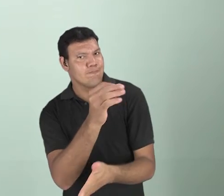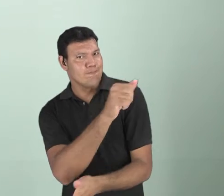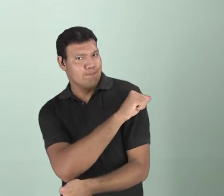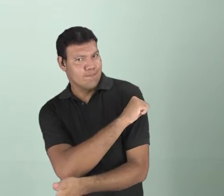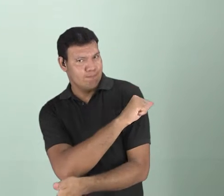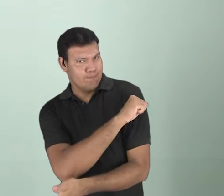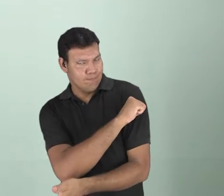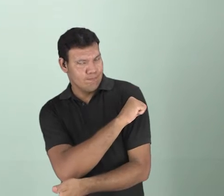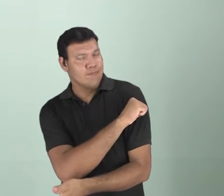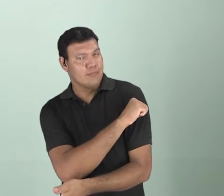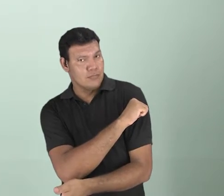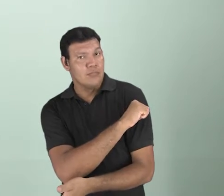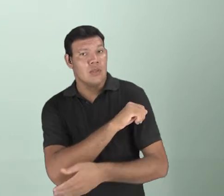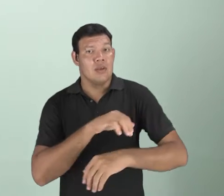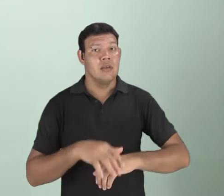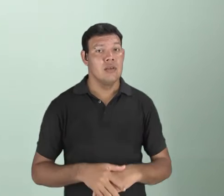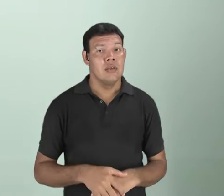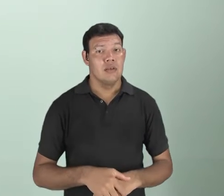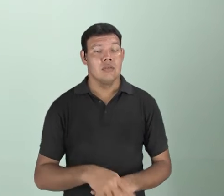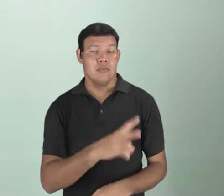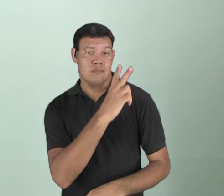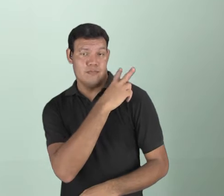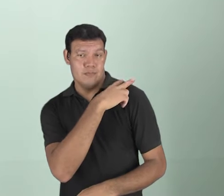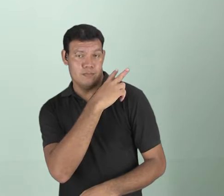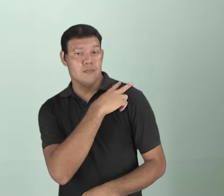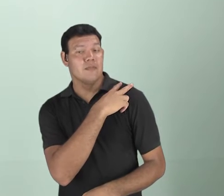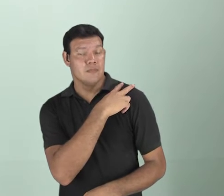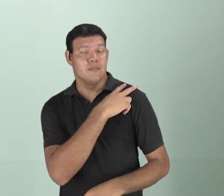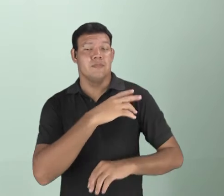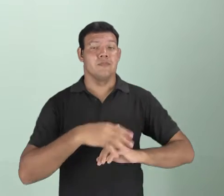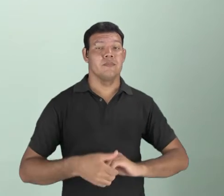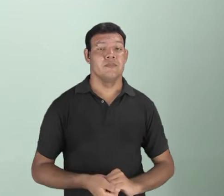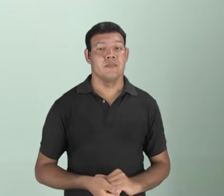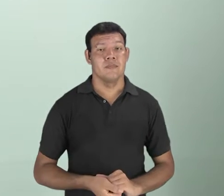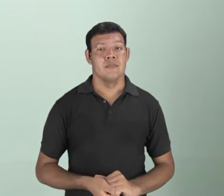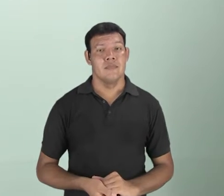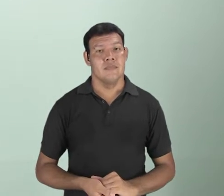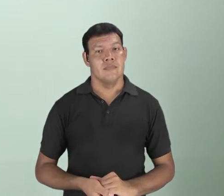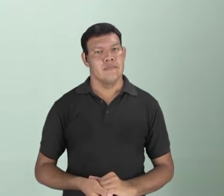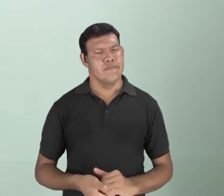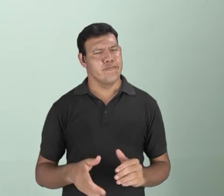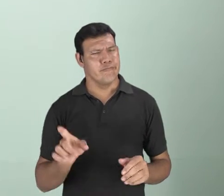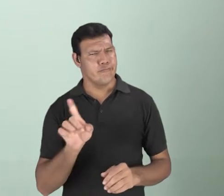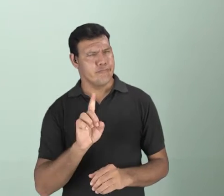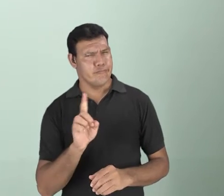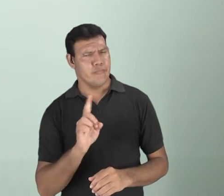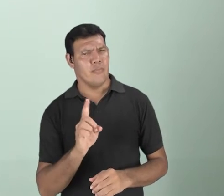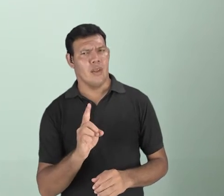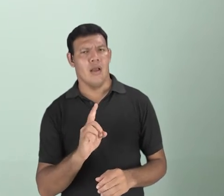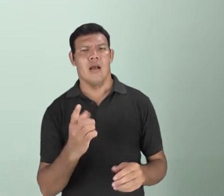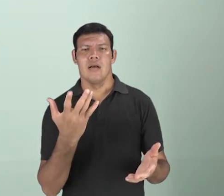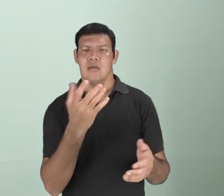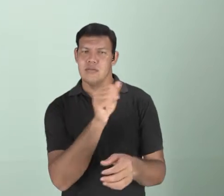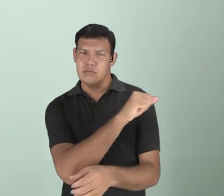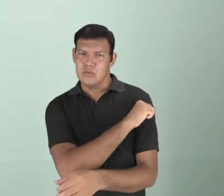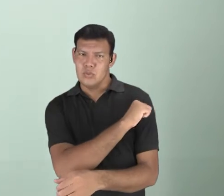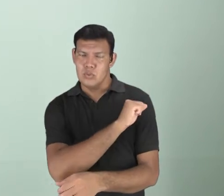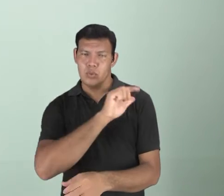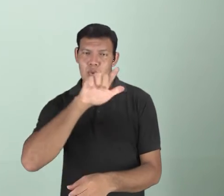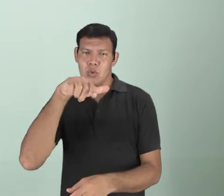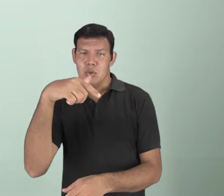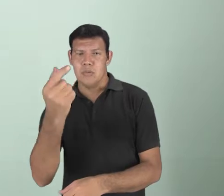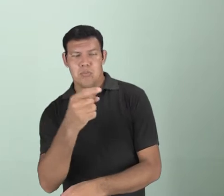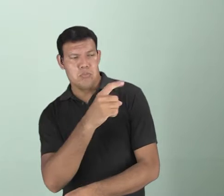estão devidamente matriculados na segunda série do ensino médio, mas isso não impede que alunos de outras séries